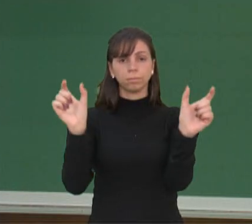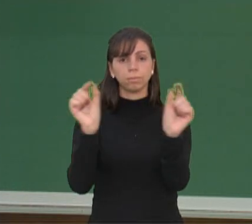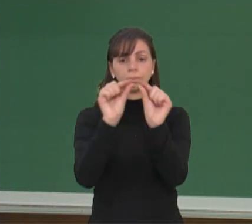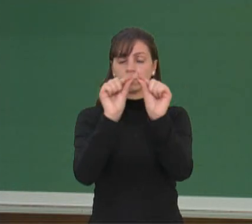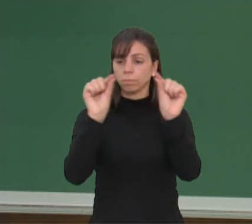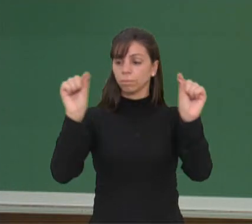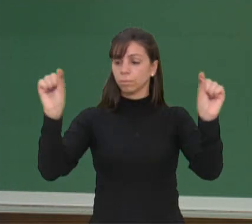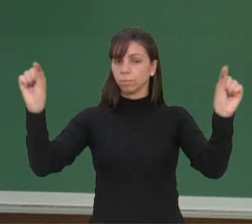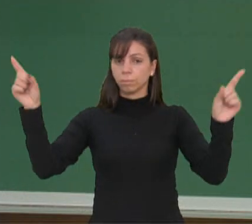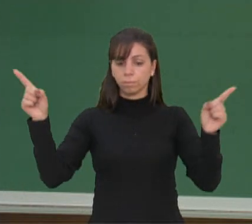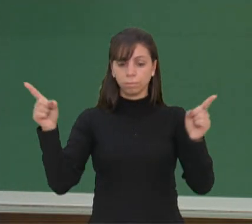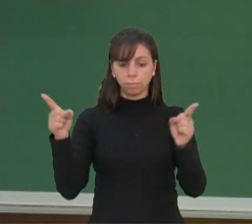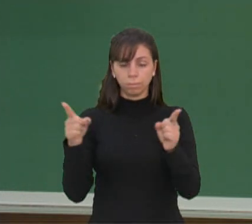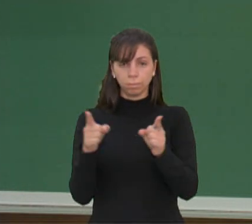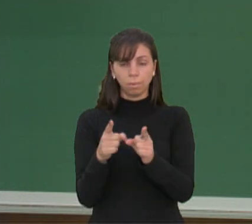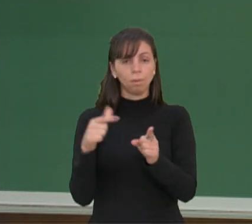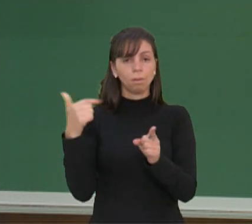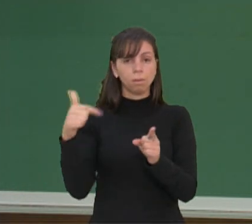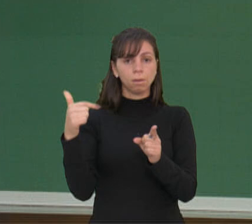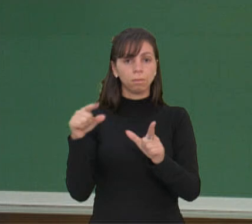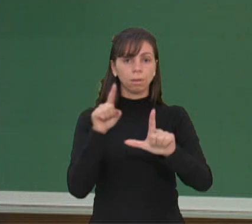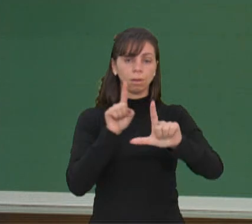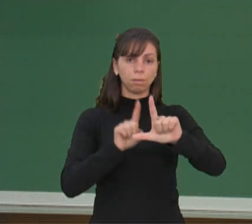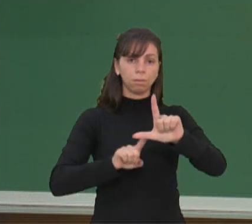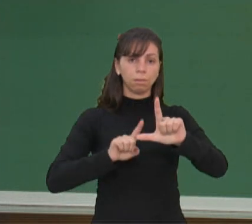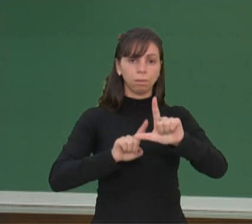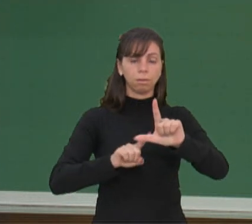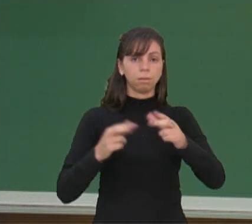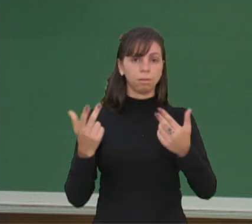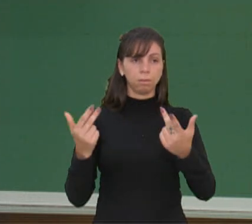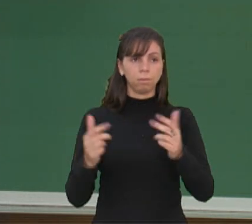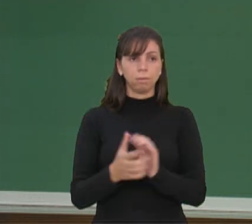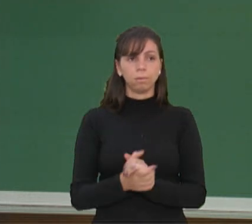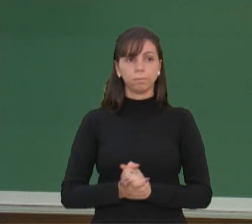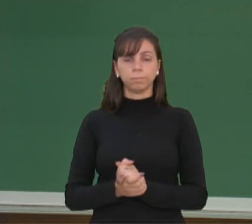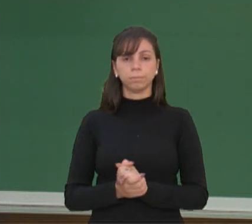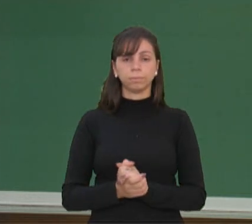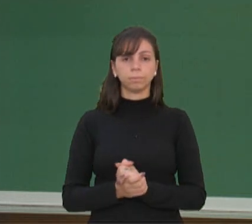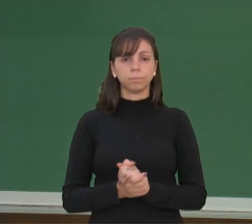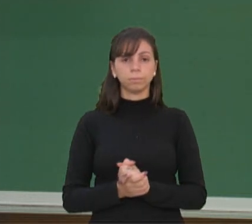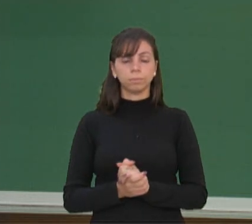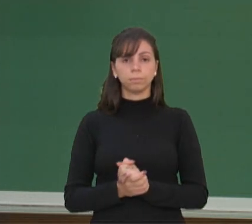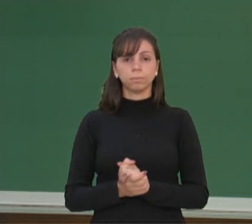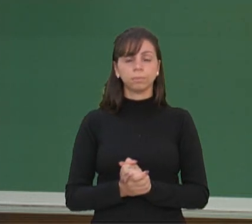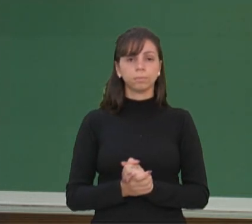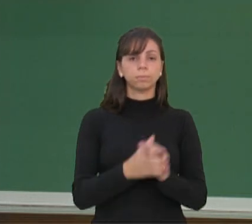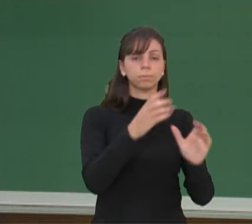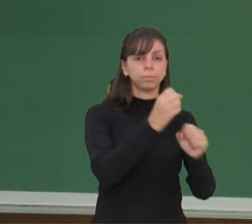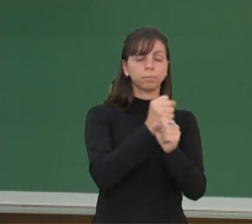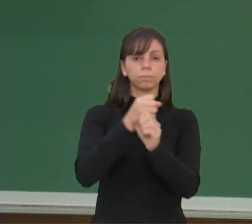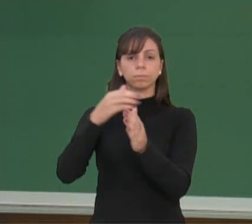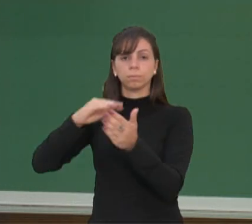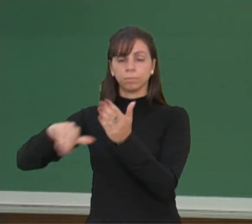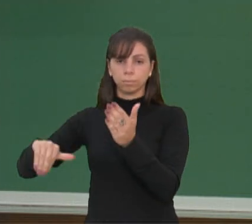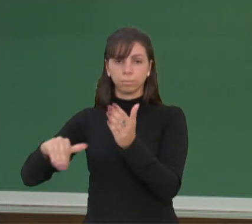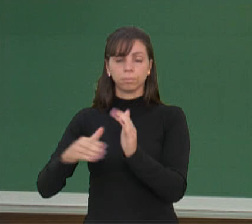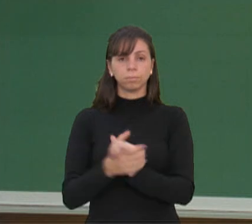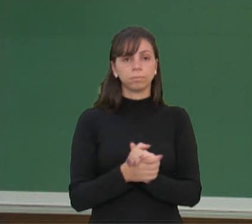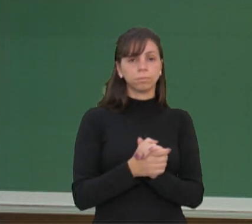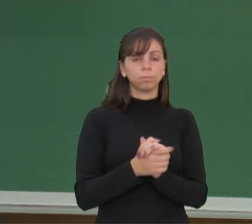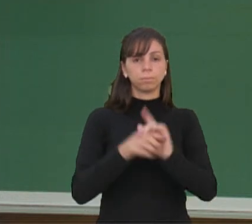quando esse polinômio não tem termos semelhantes. E nós falamos das operações com polinômios. Adição e subtração, reduzir os termos